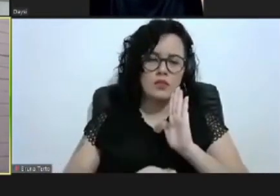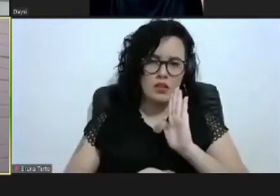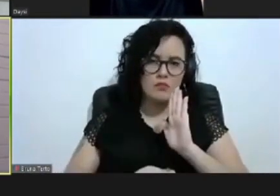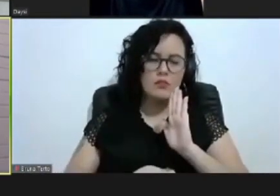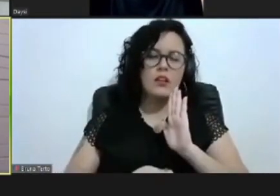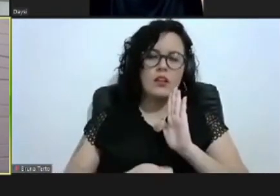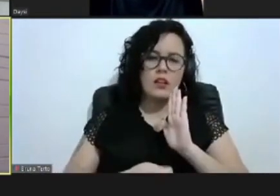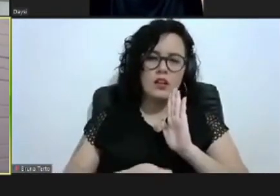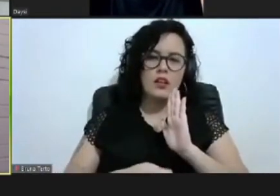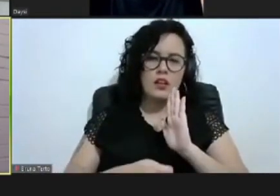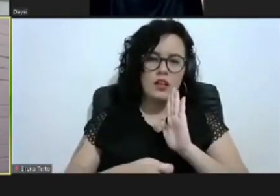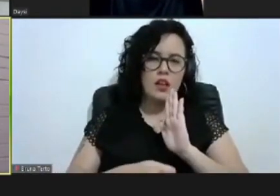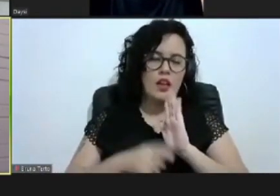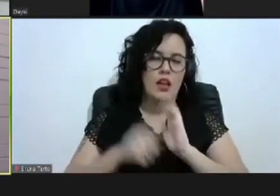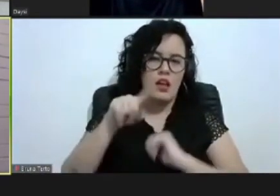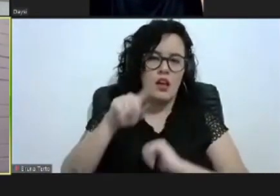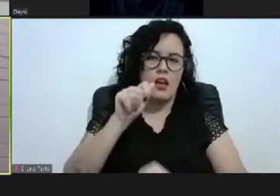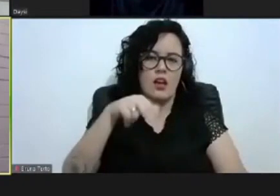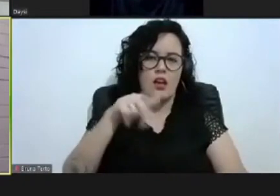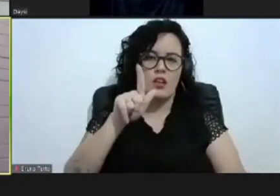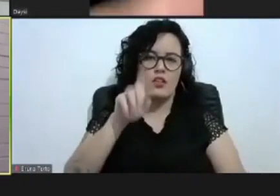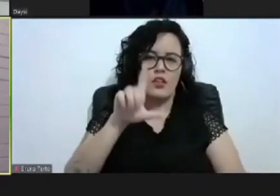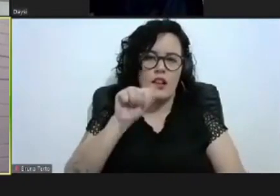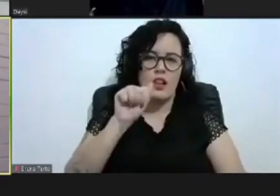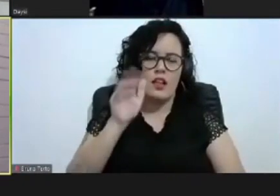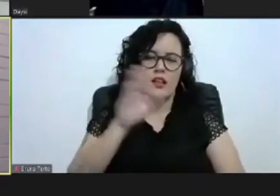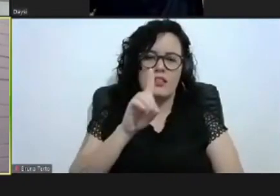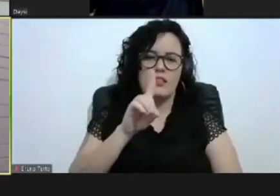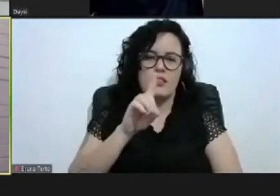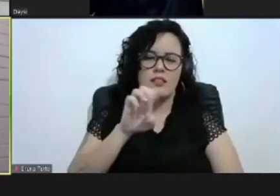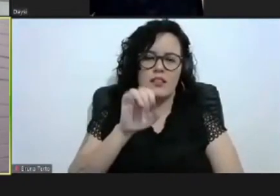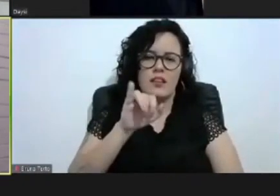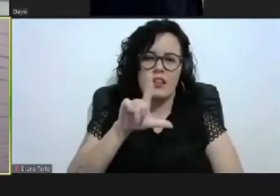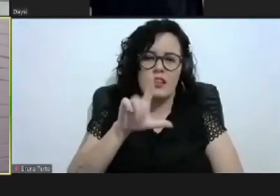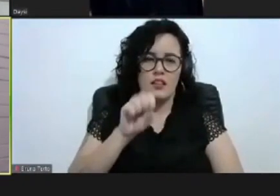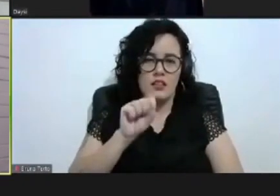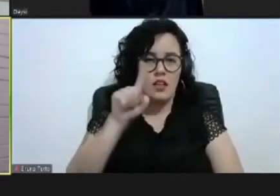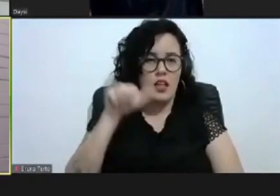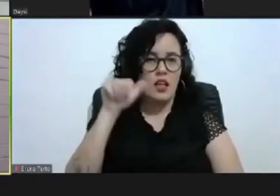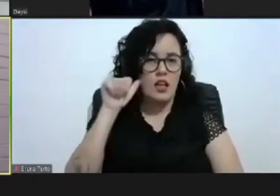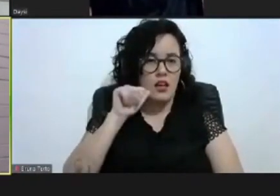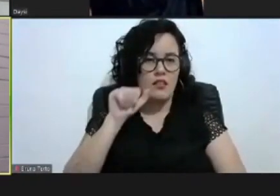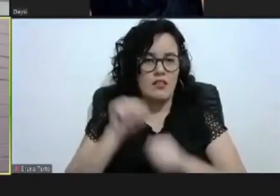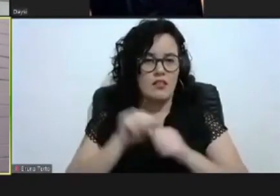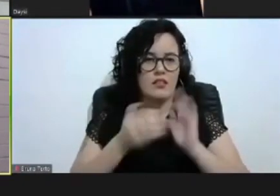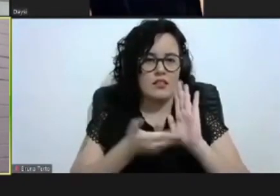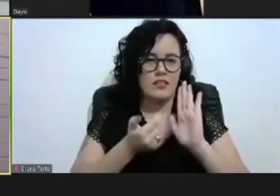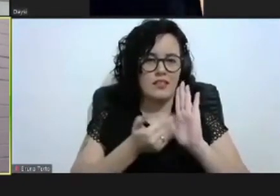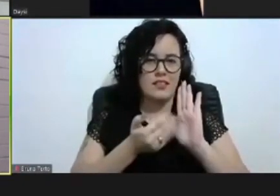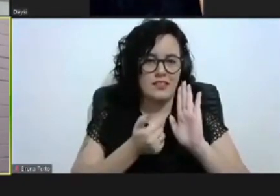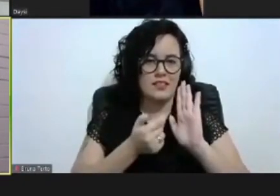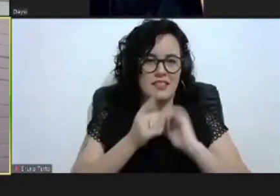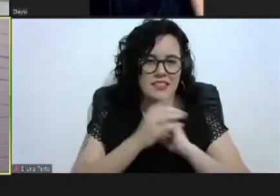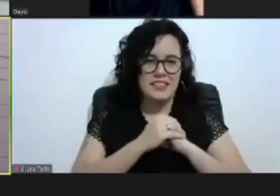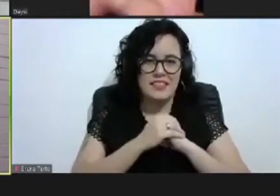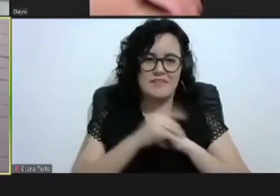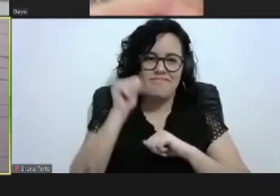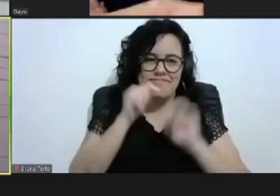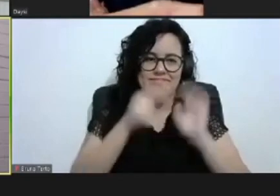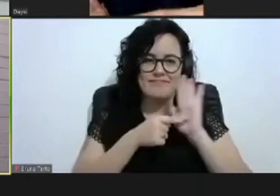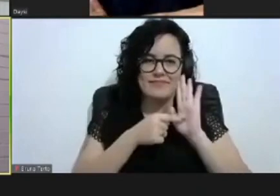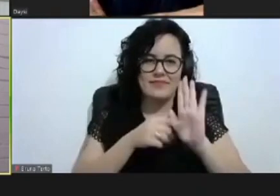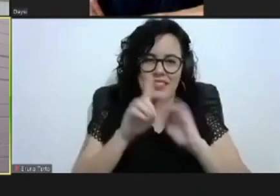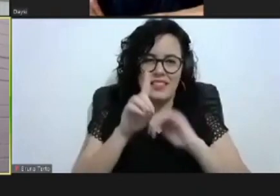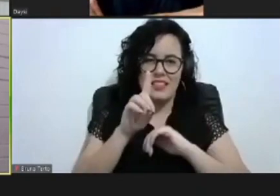Angela Davis, nós publicamos Mulher, Raça e Classe, e de lá já publicamos outros 4 livros dela. E quando